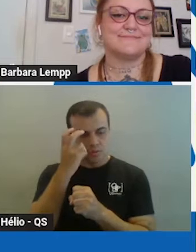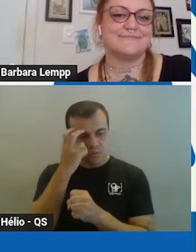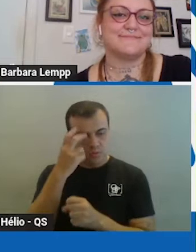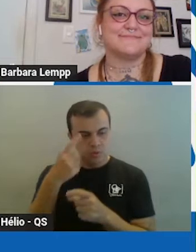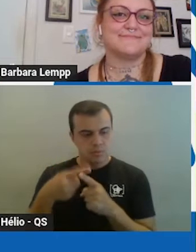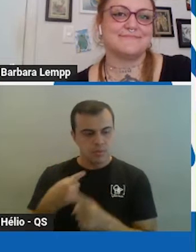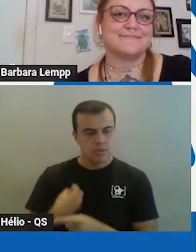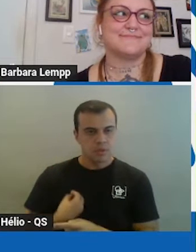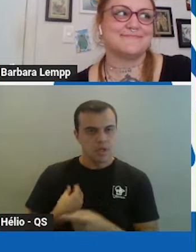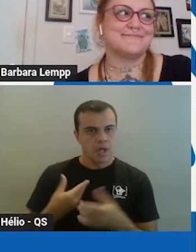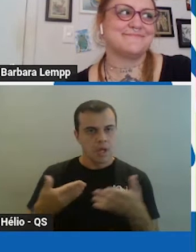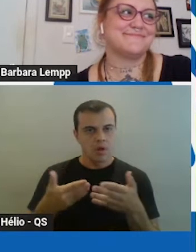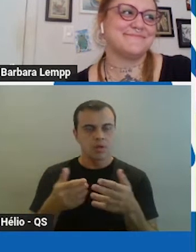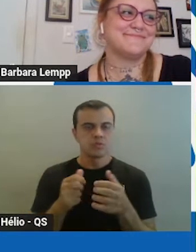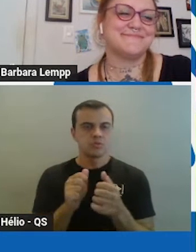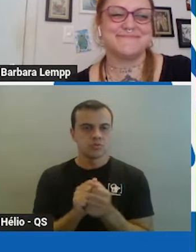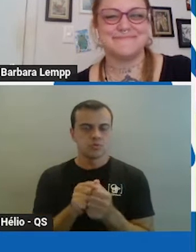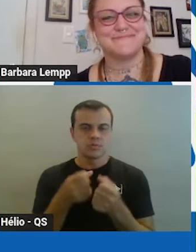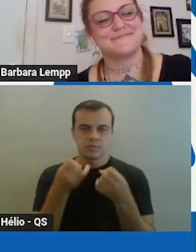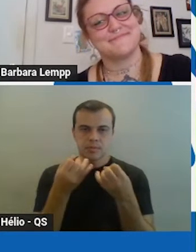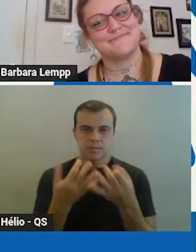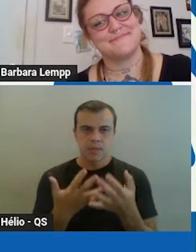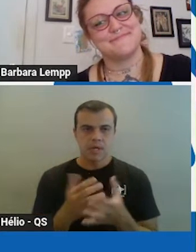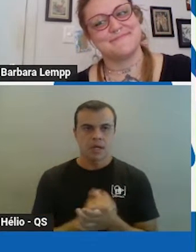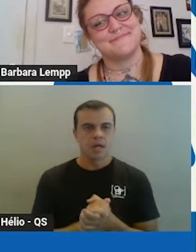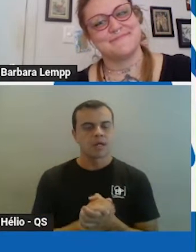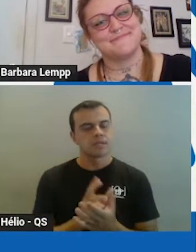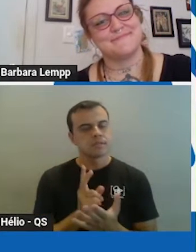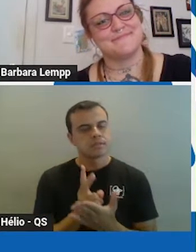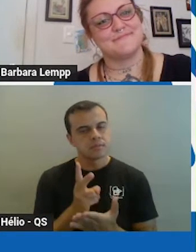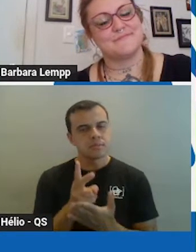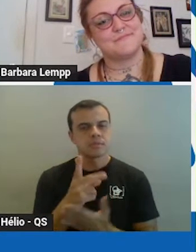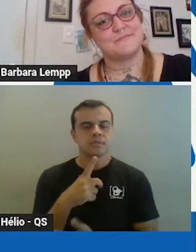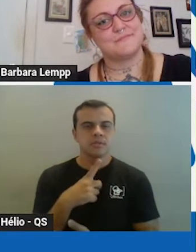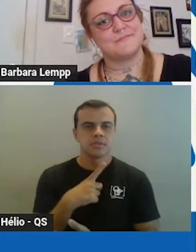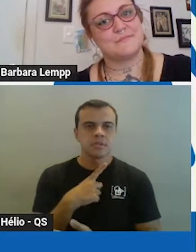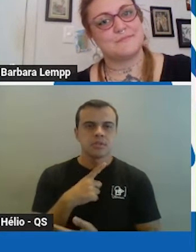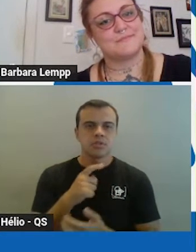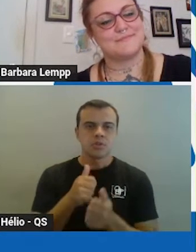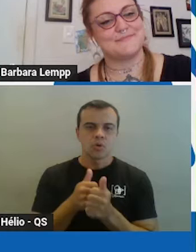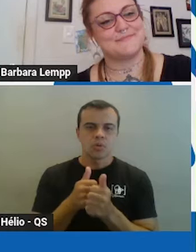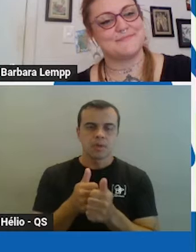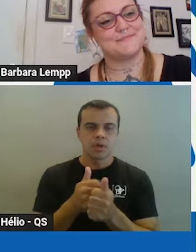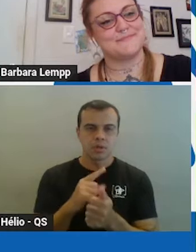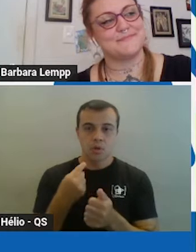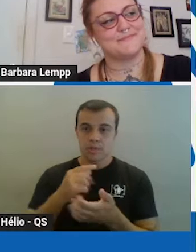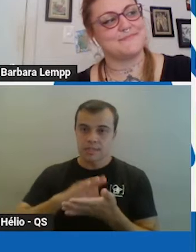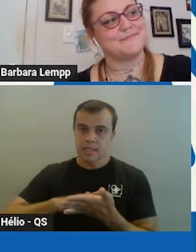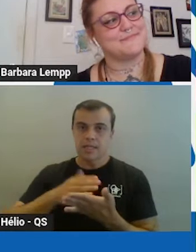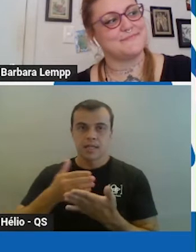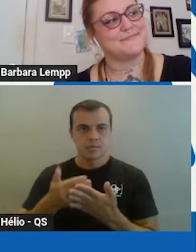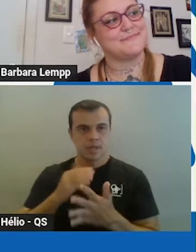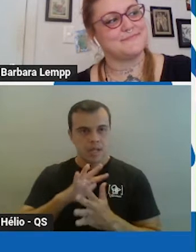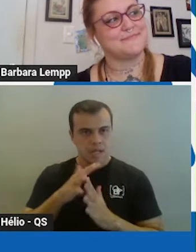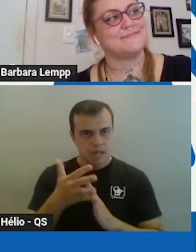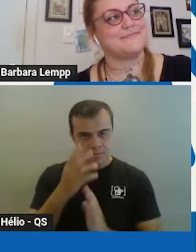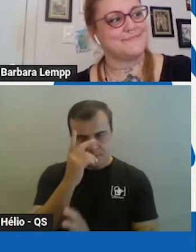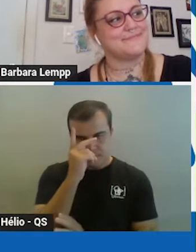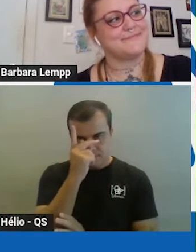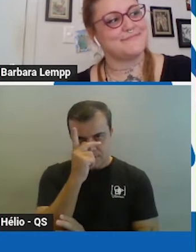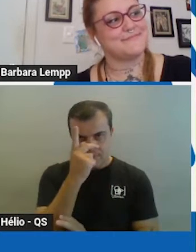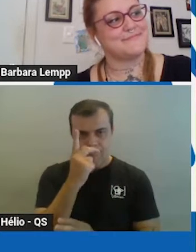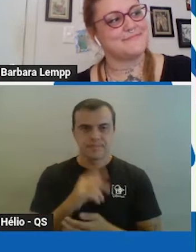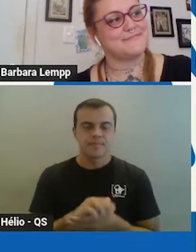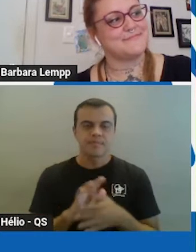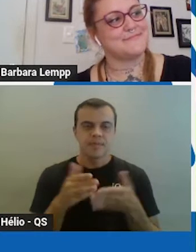aqui, ninguém melhor do que especialista para falar. E como sempre, a gente tem que estar acompanhado do nosso intérprete de Libras, o Hélio.